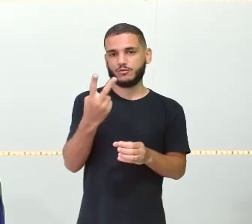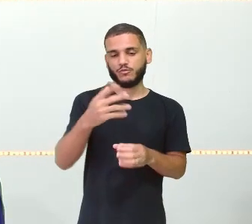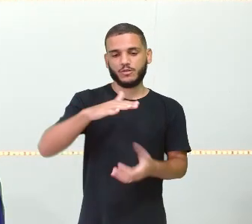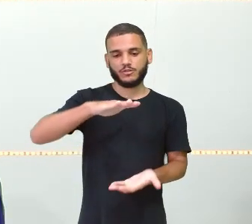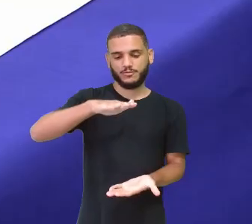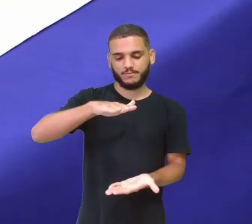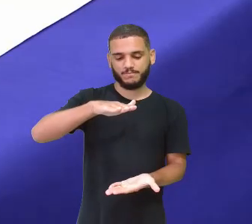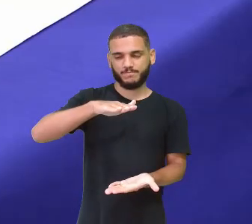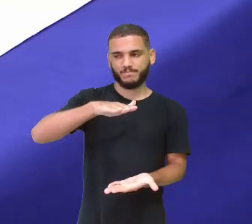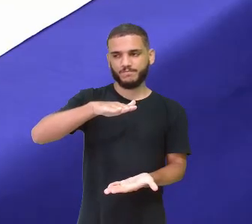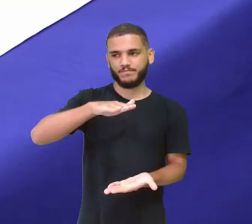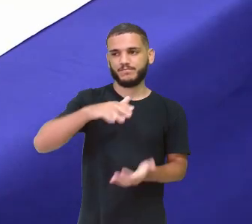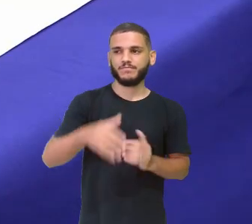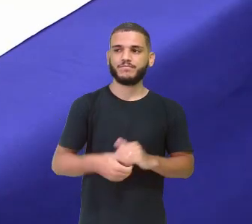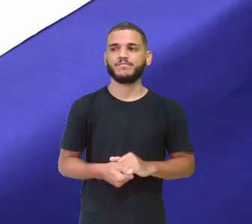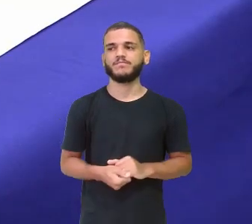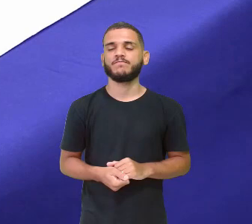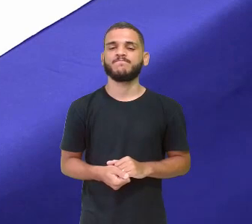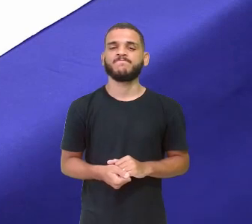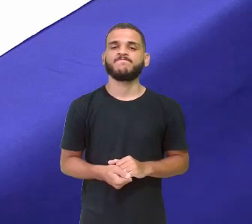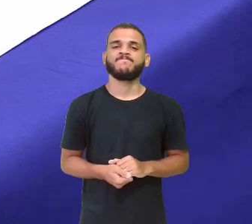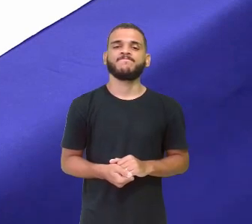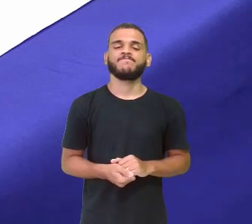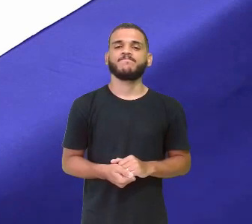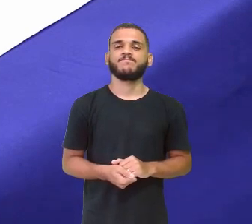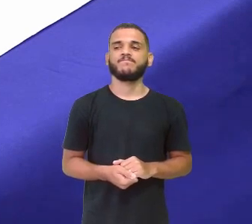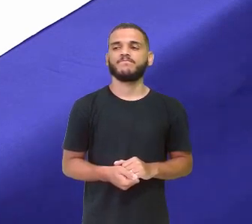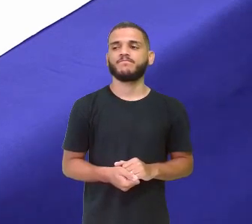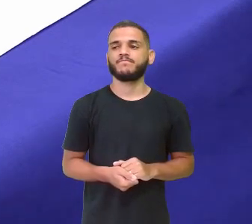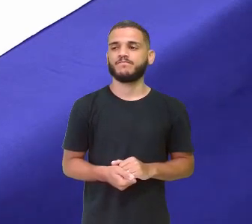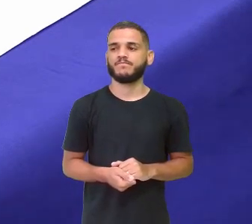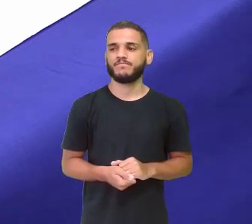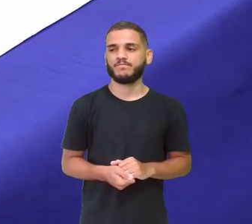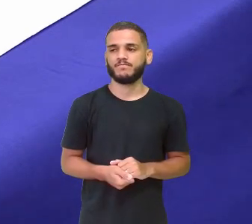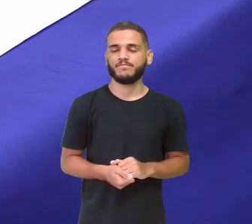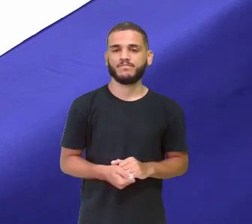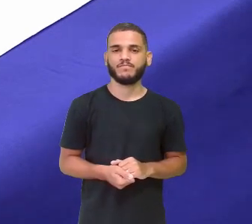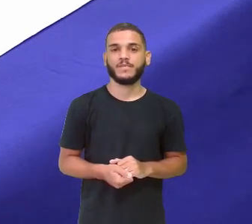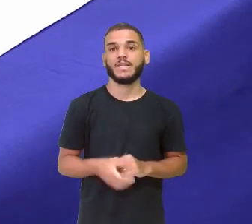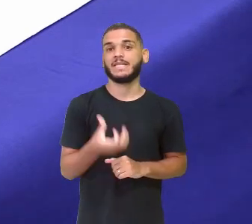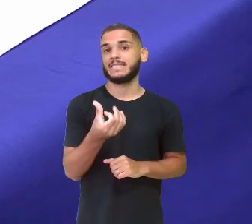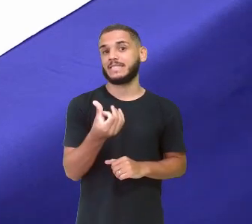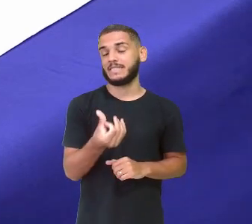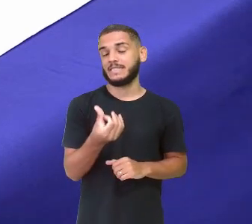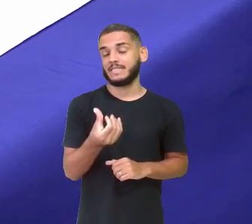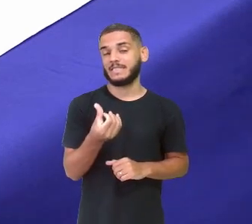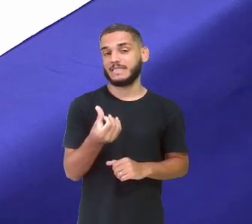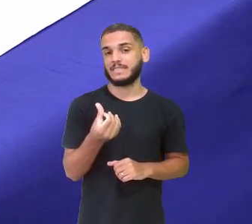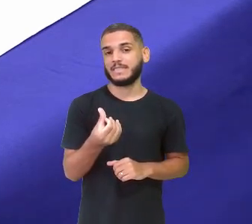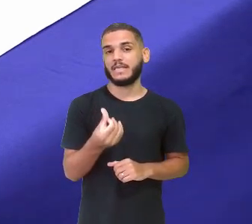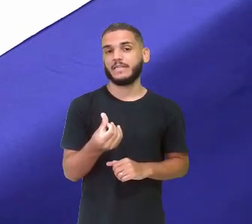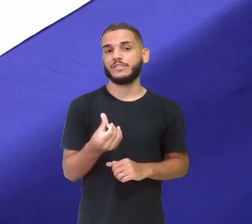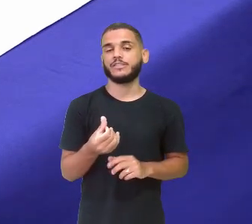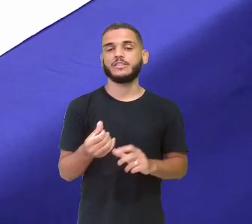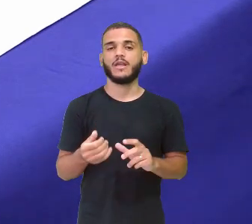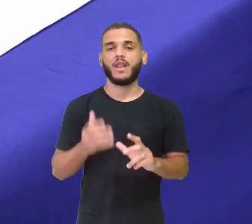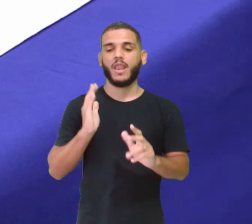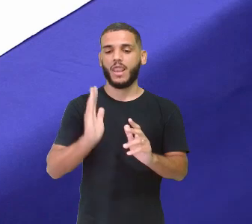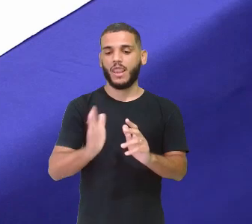essas 2 bases. Eu vou pegar, então, se está falando de 6 faces iguais, então é o